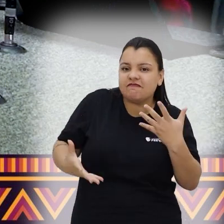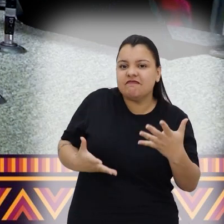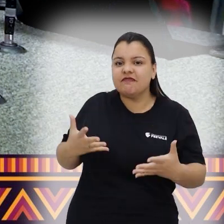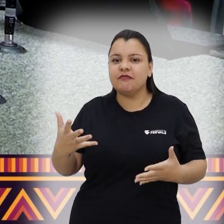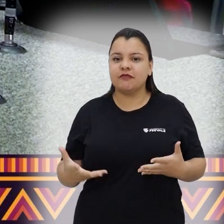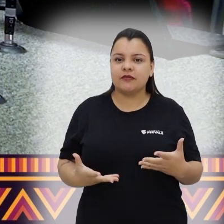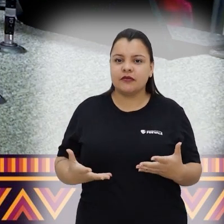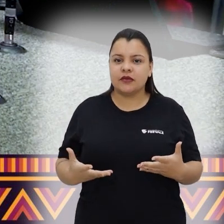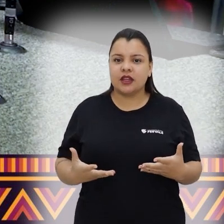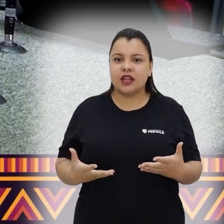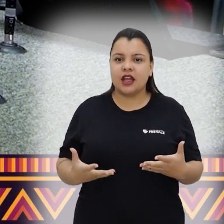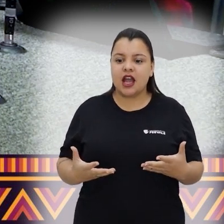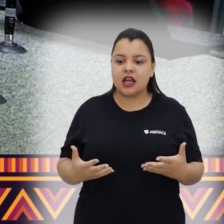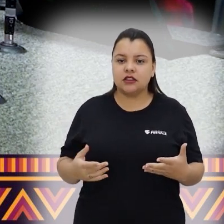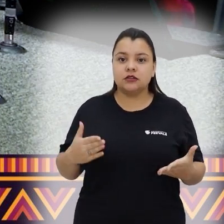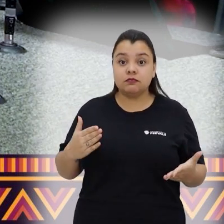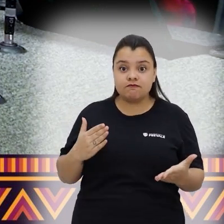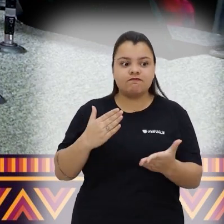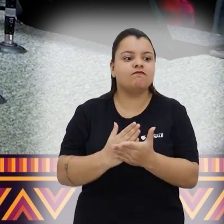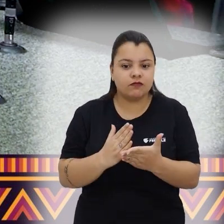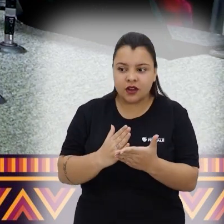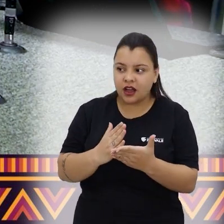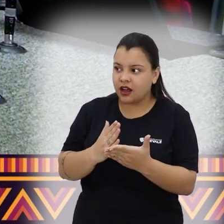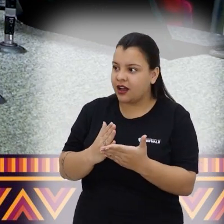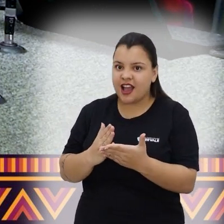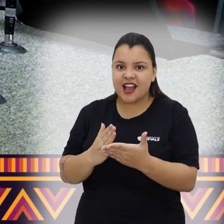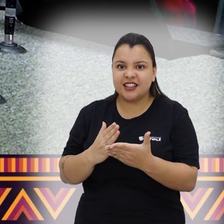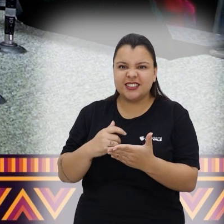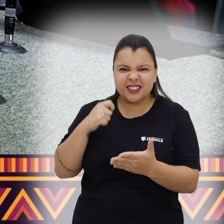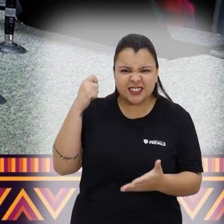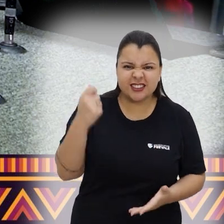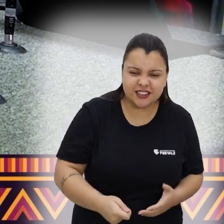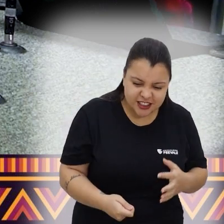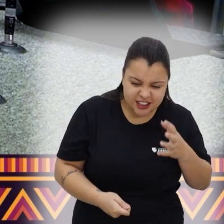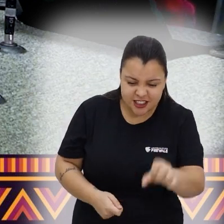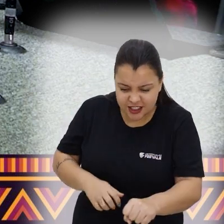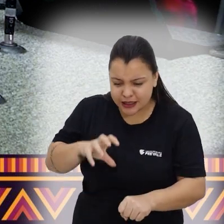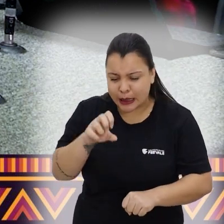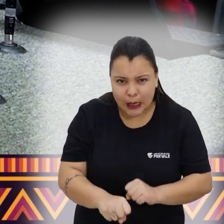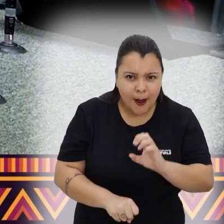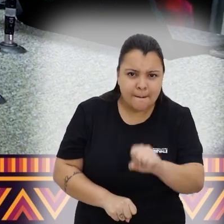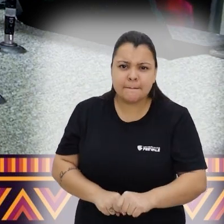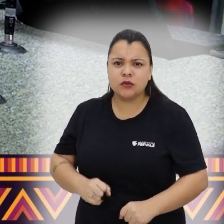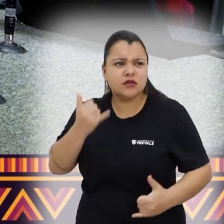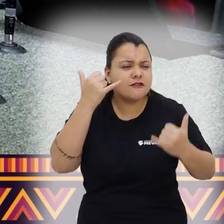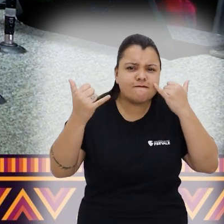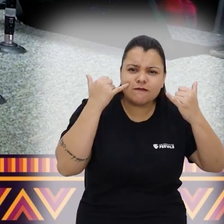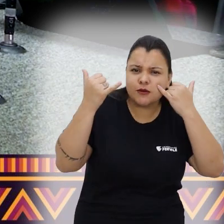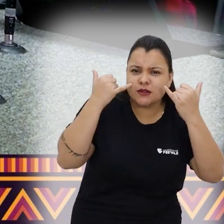nos pagam aquilo. Exatamente. Eles nos pagam, eles vão pro pau e trouxe... trazem